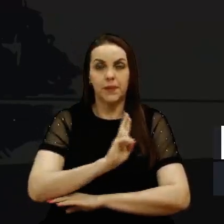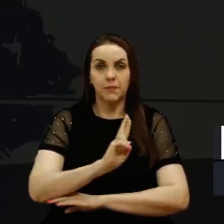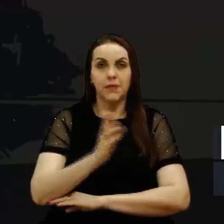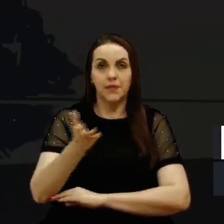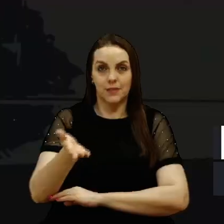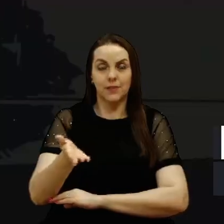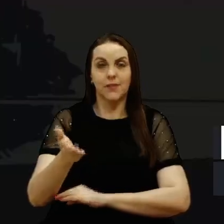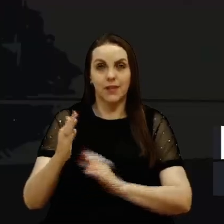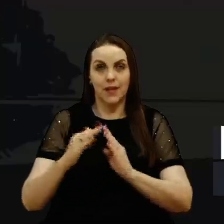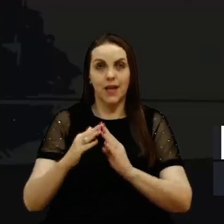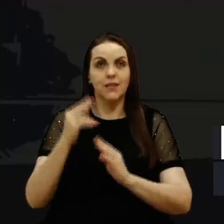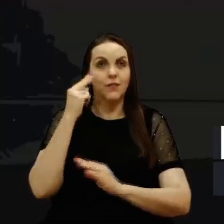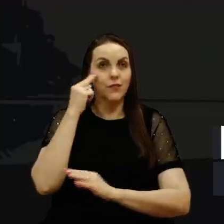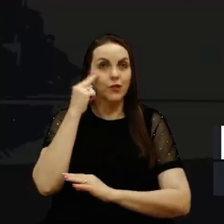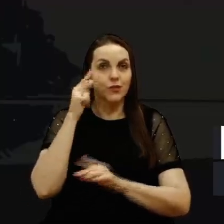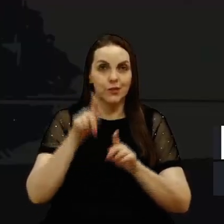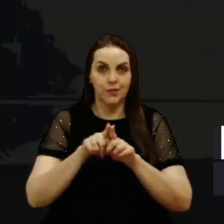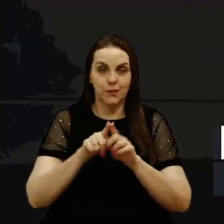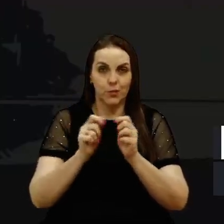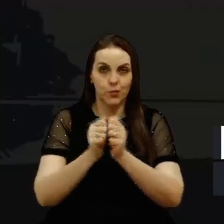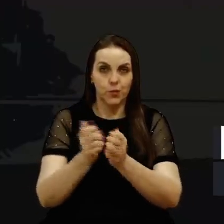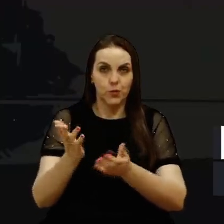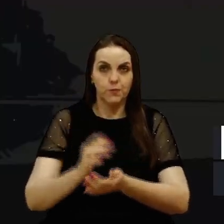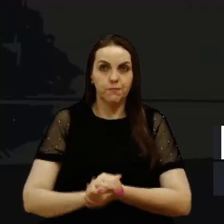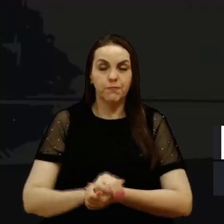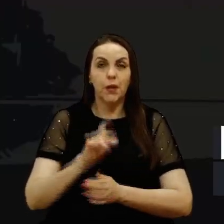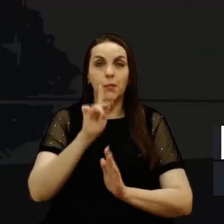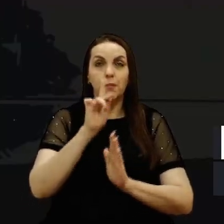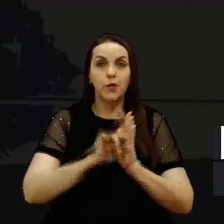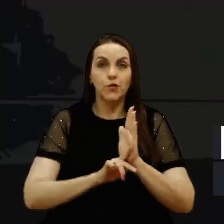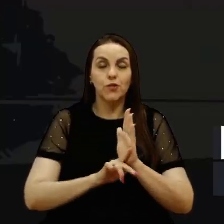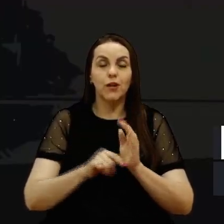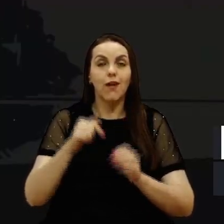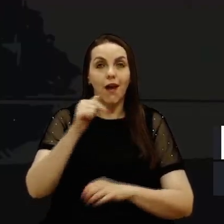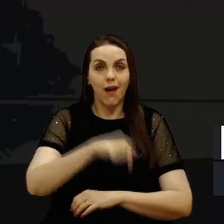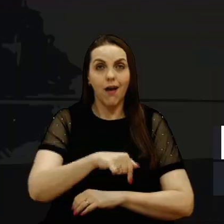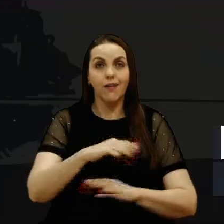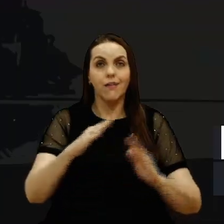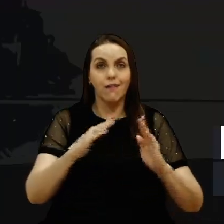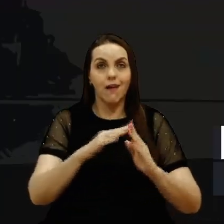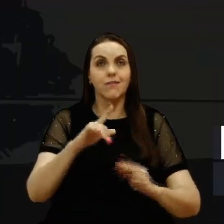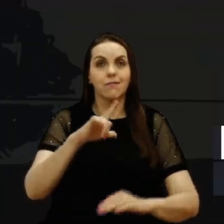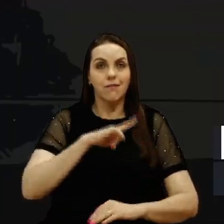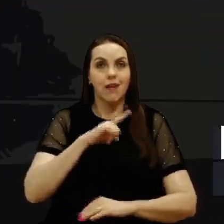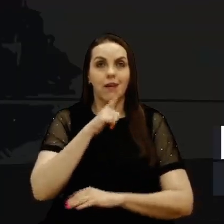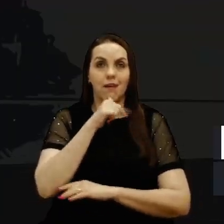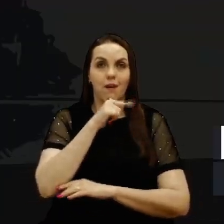casa, o Fantinel também estava lá, que é o projeto Aqui em Casa Tem Água.